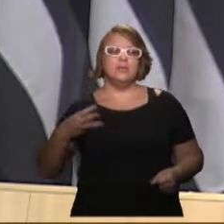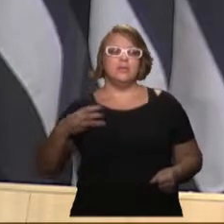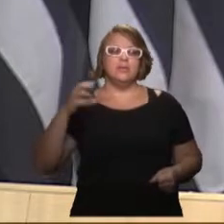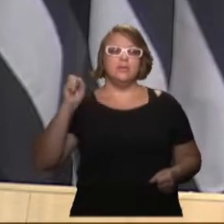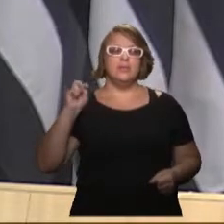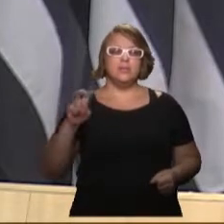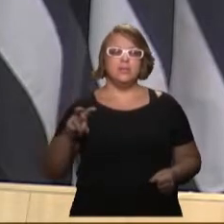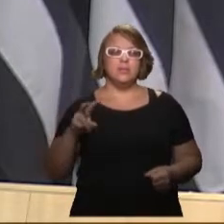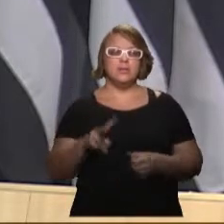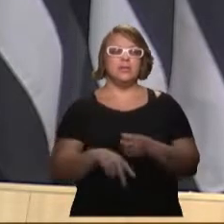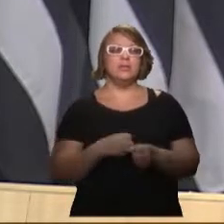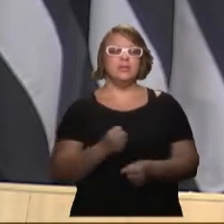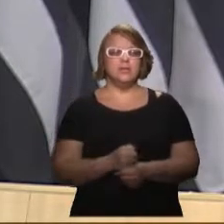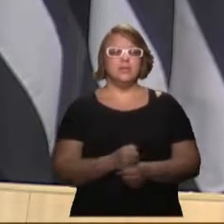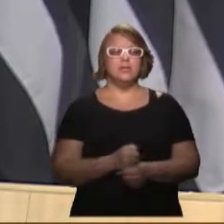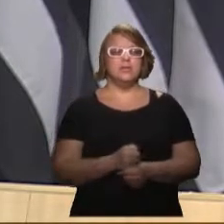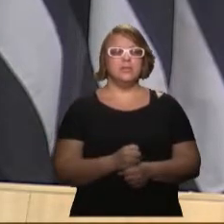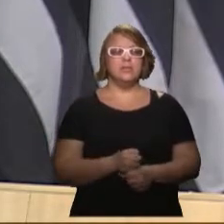meio,